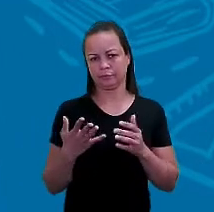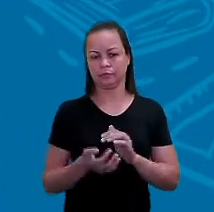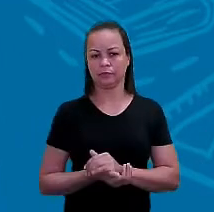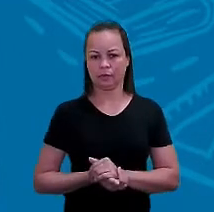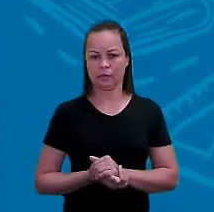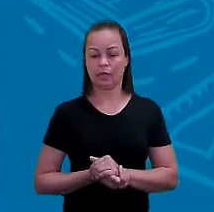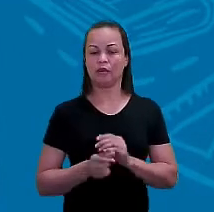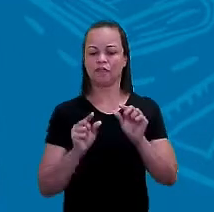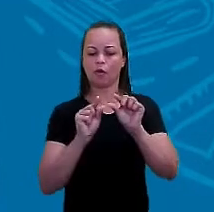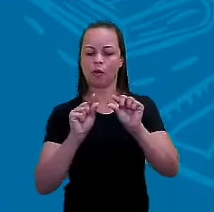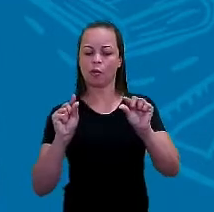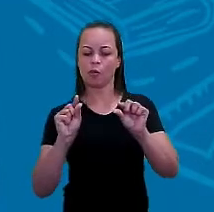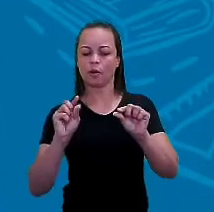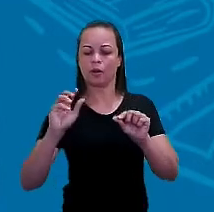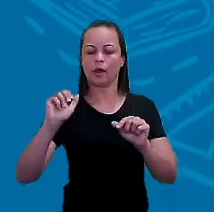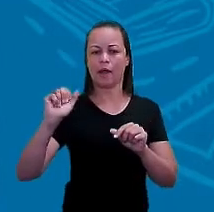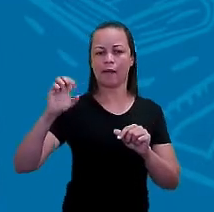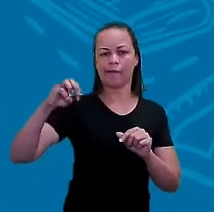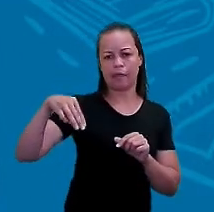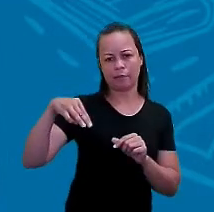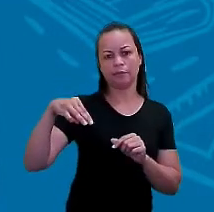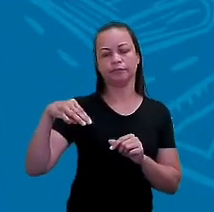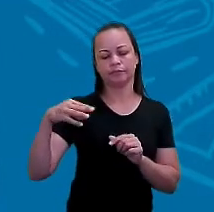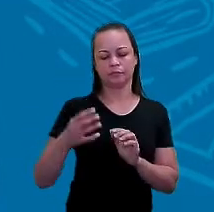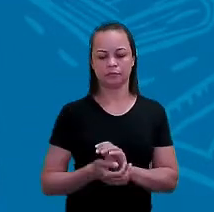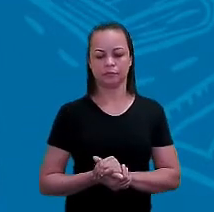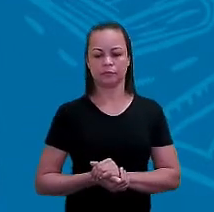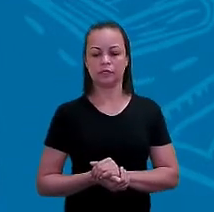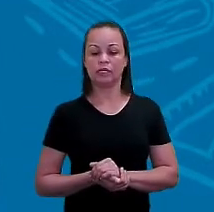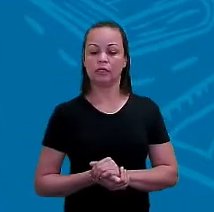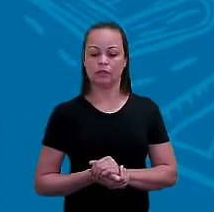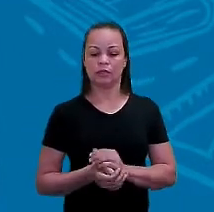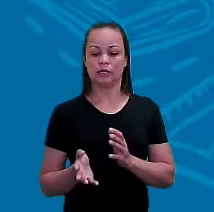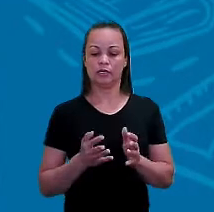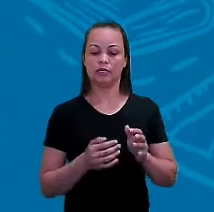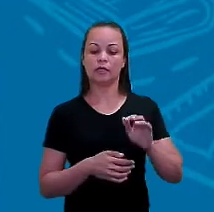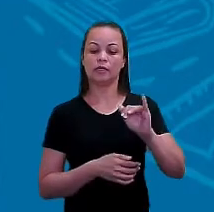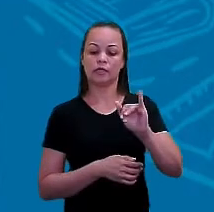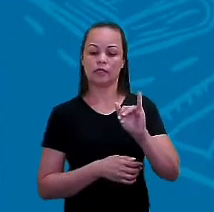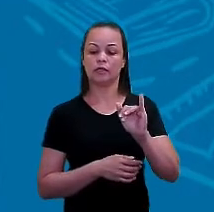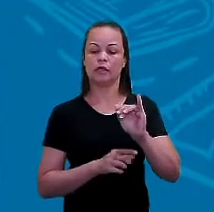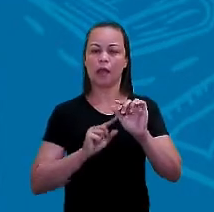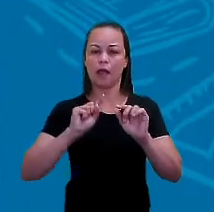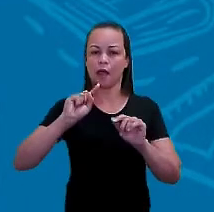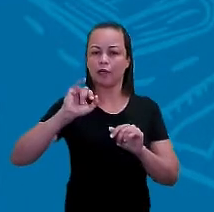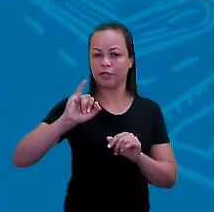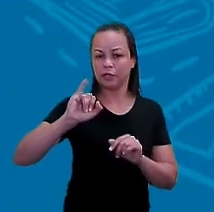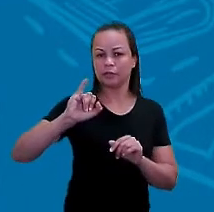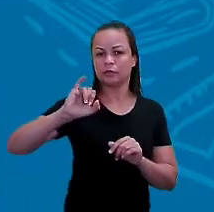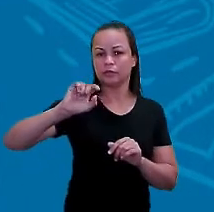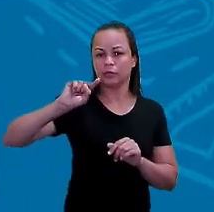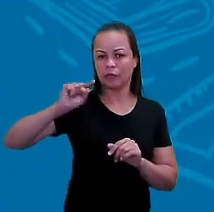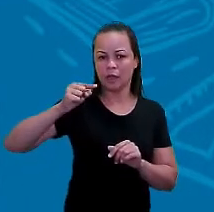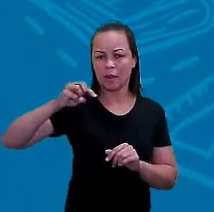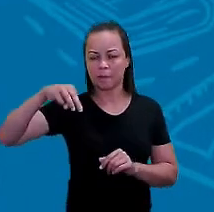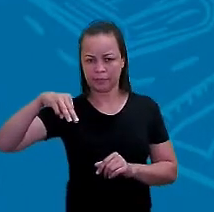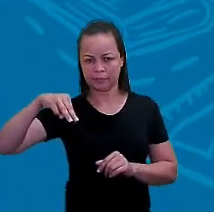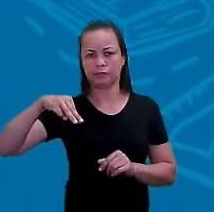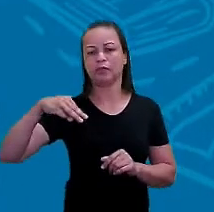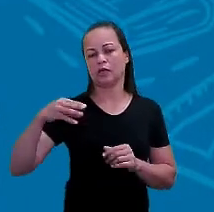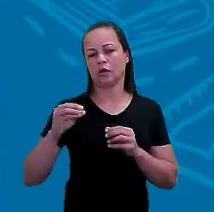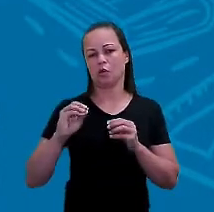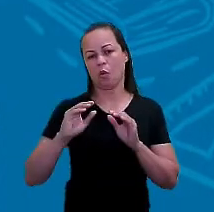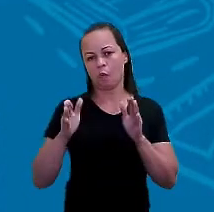forma completa, que eu chamo de full form. E a I am é a forma abreviada ou contracted form, como